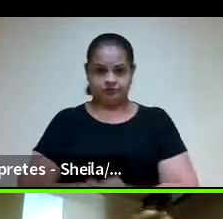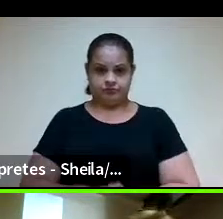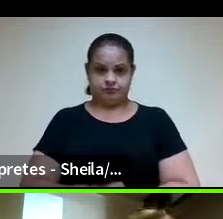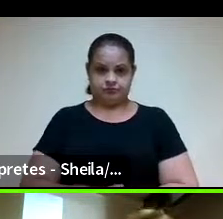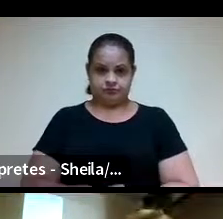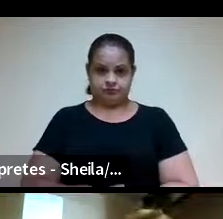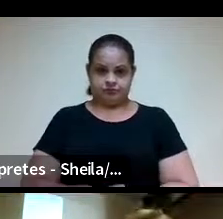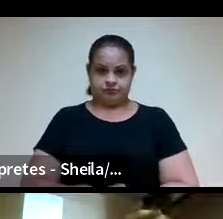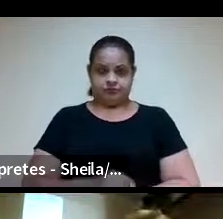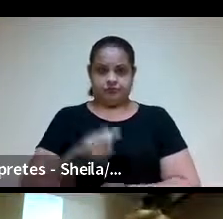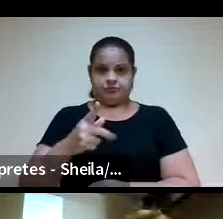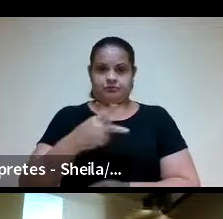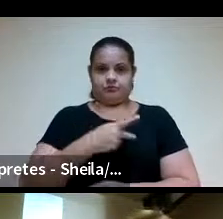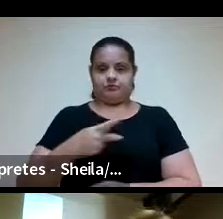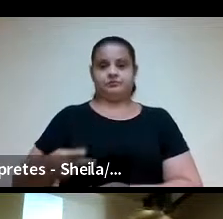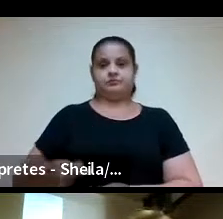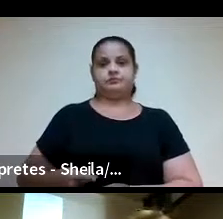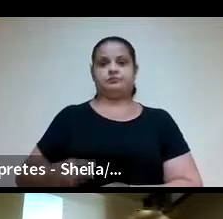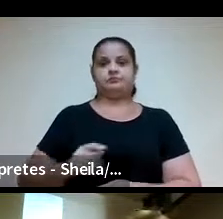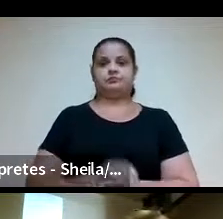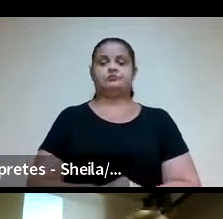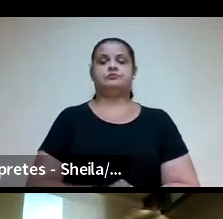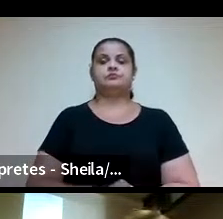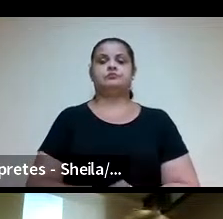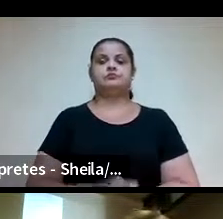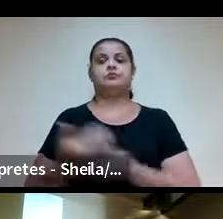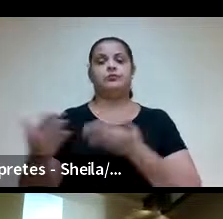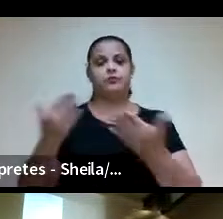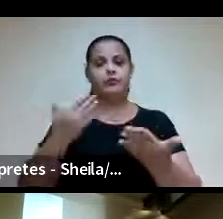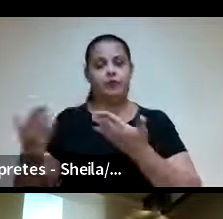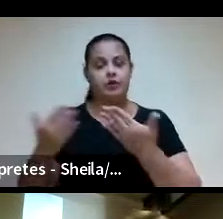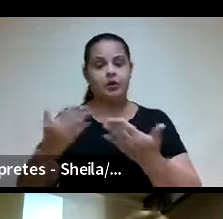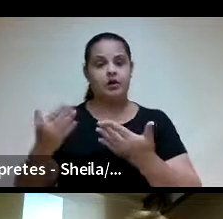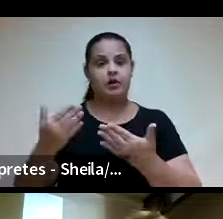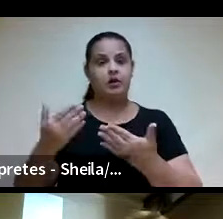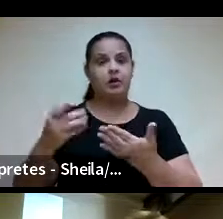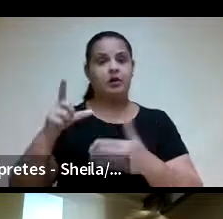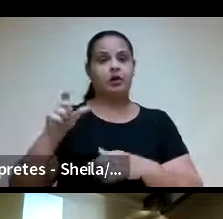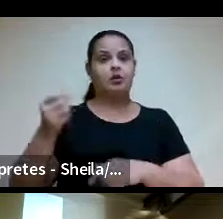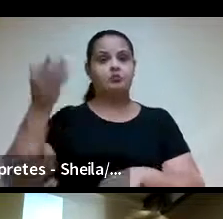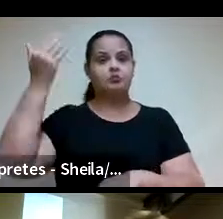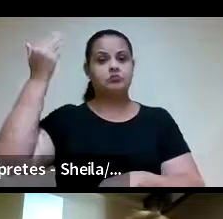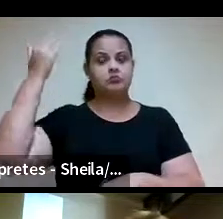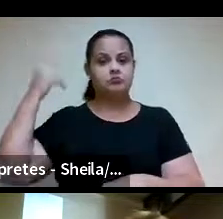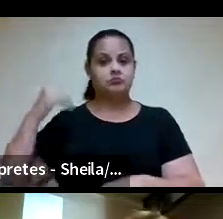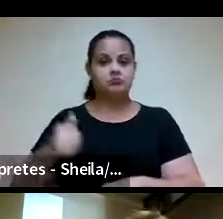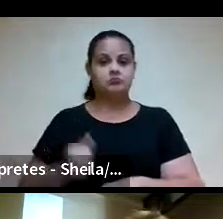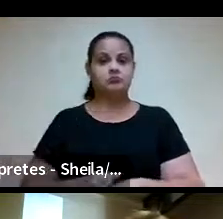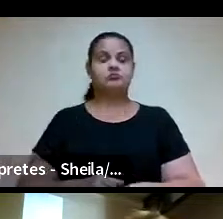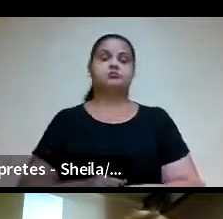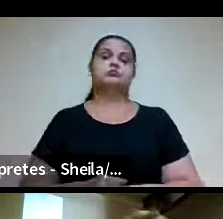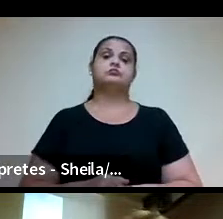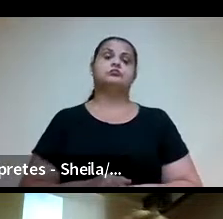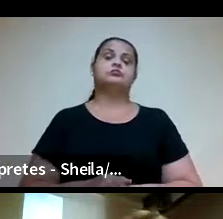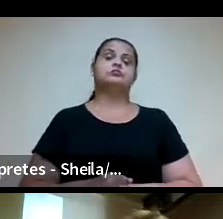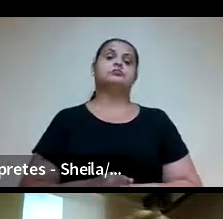Senhor presidente, eu enfrentei essa questão há pouco tempo na Câmara Civil do Tribunal de